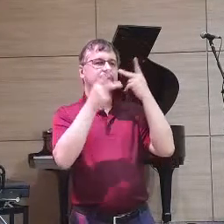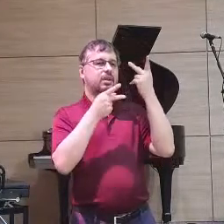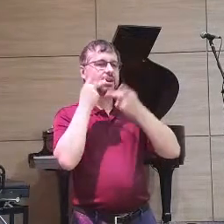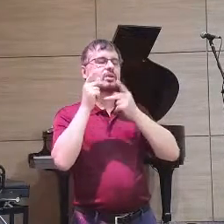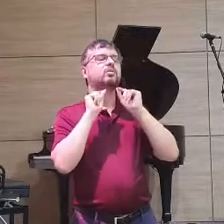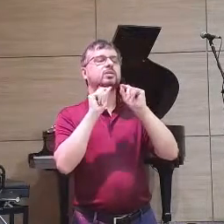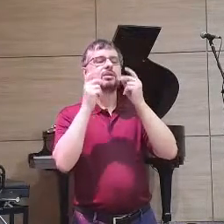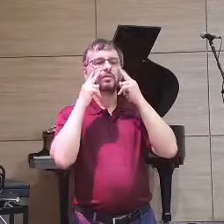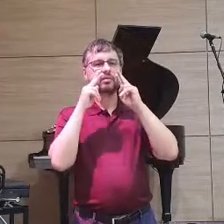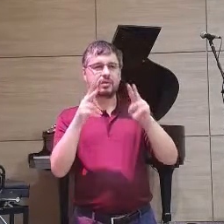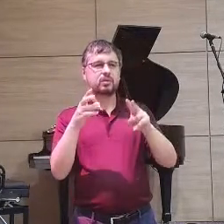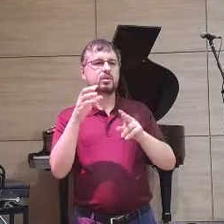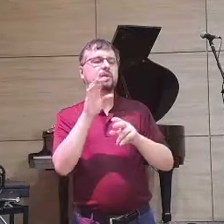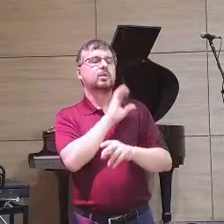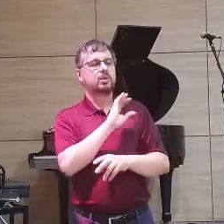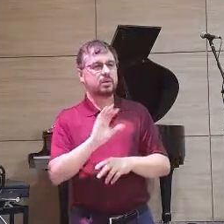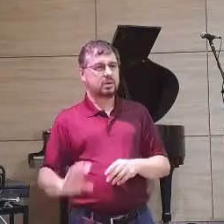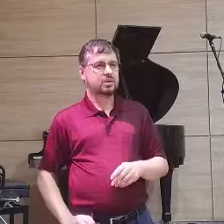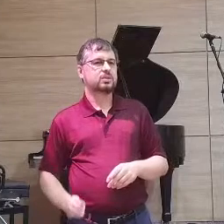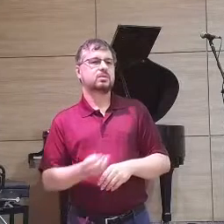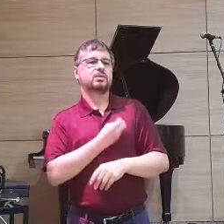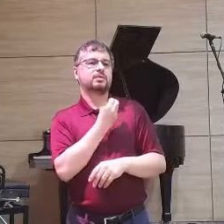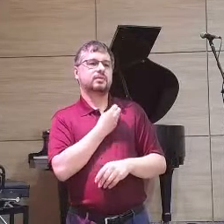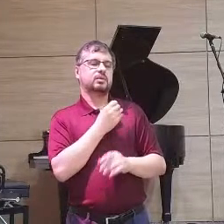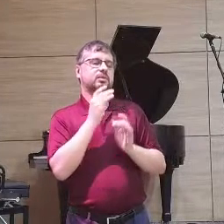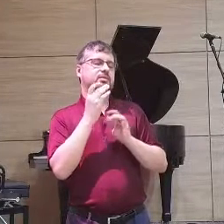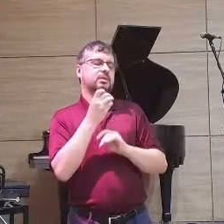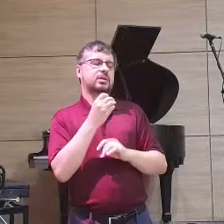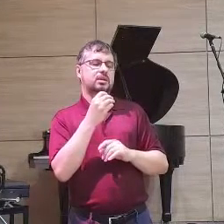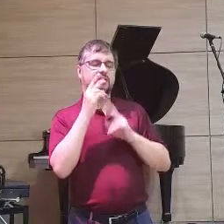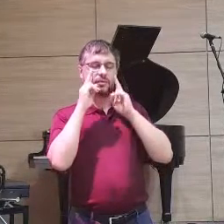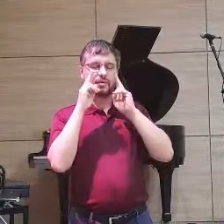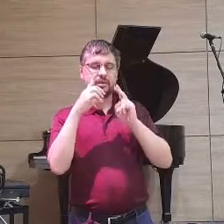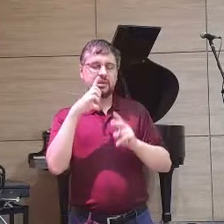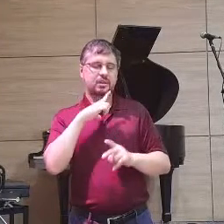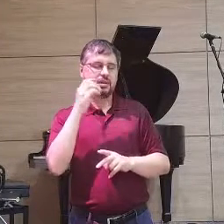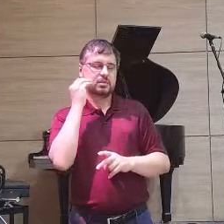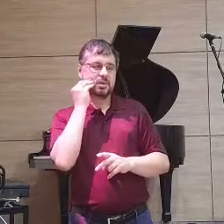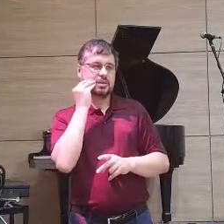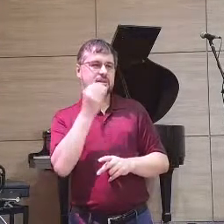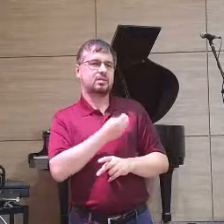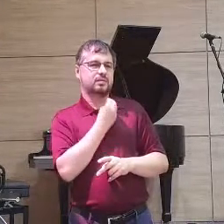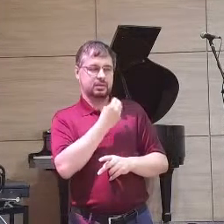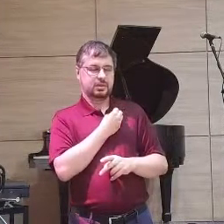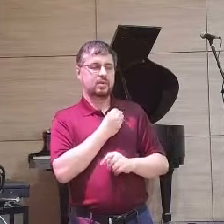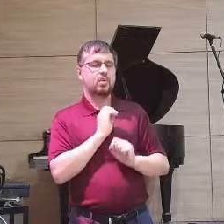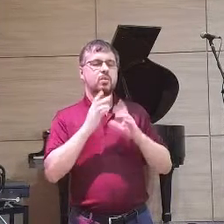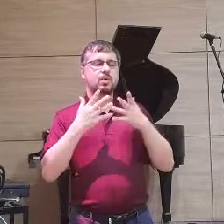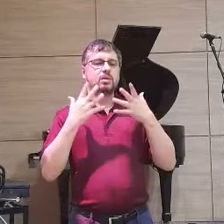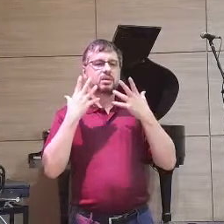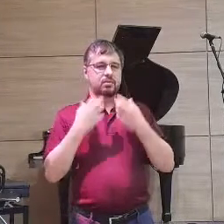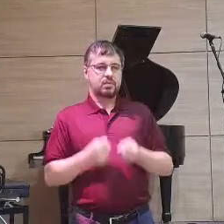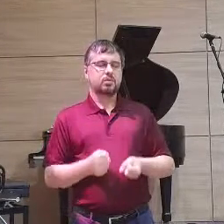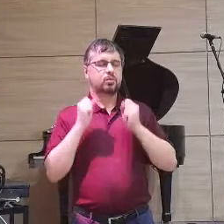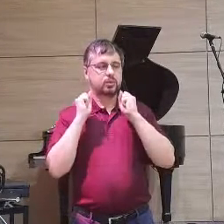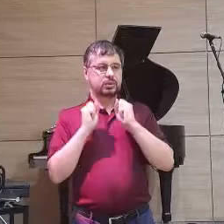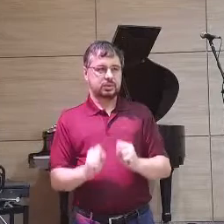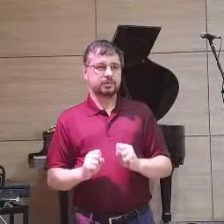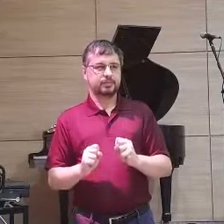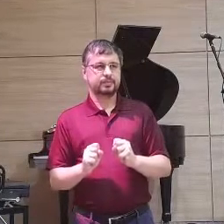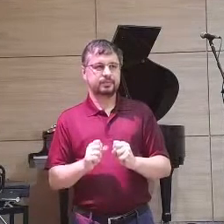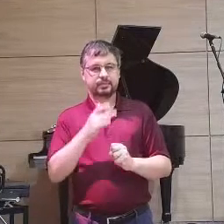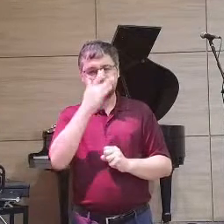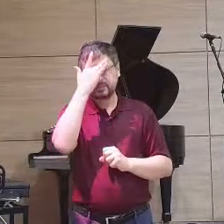do que viu do Cristo que viu na sua vida e transformando a sua vida é por isso que ao receber o poder ele seriam testemunhas